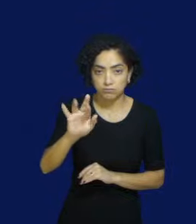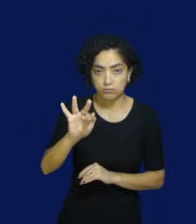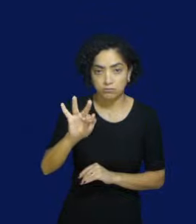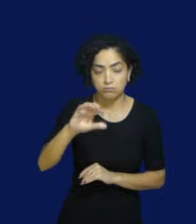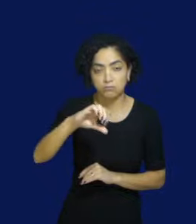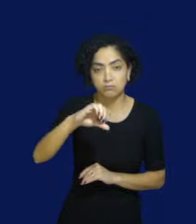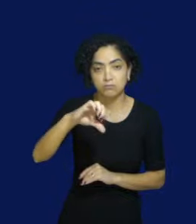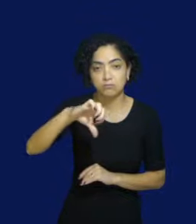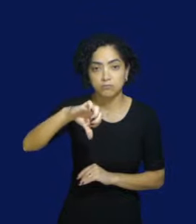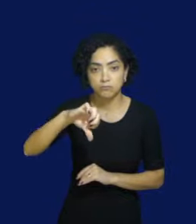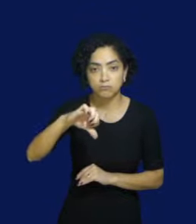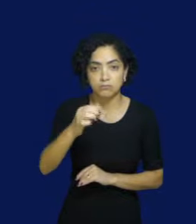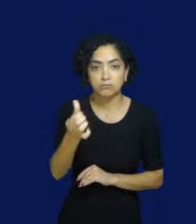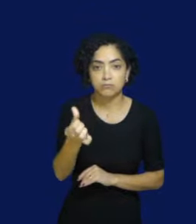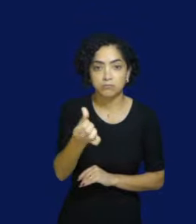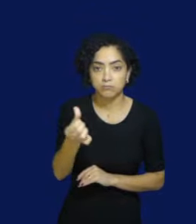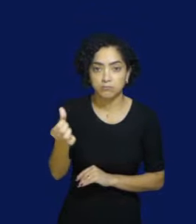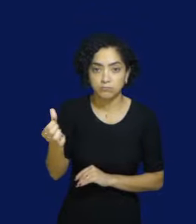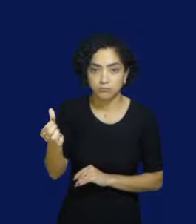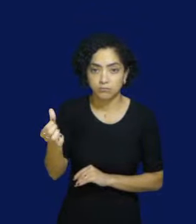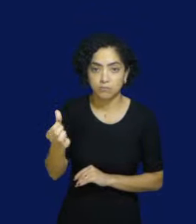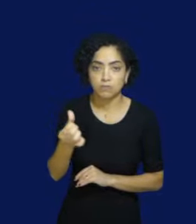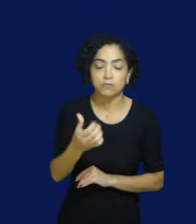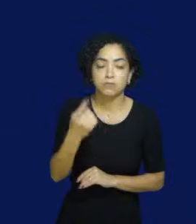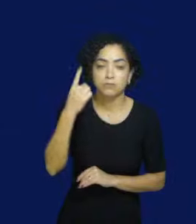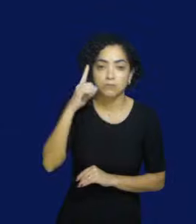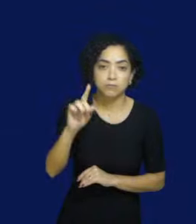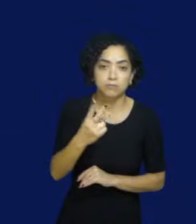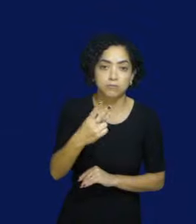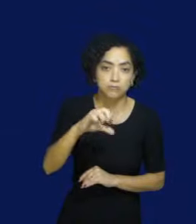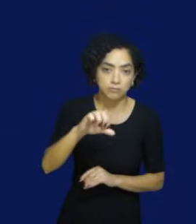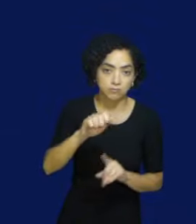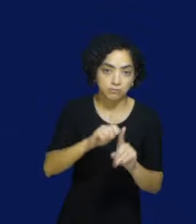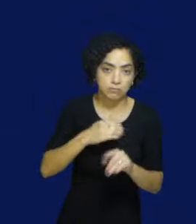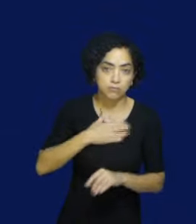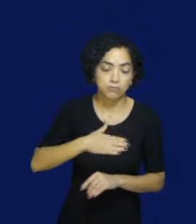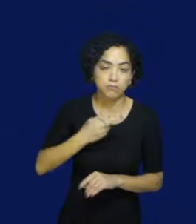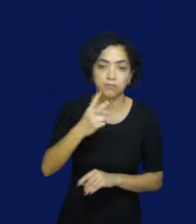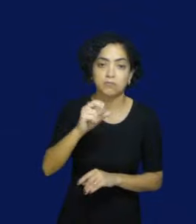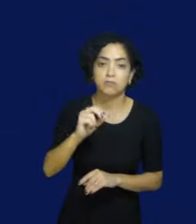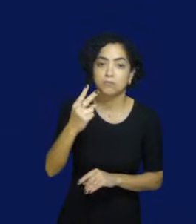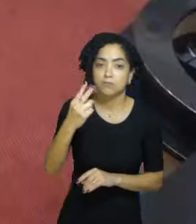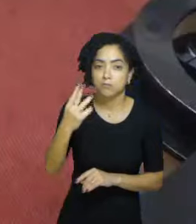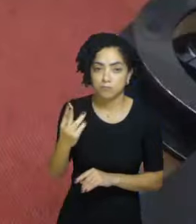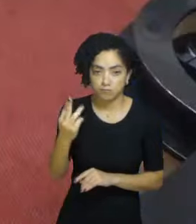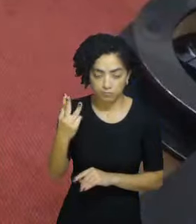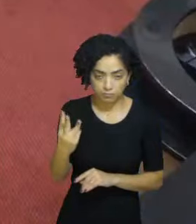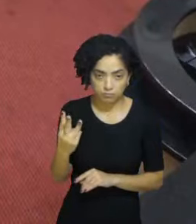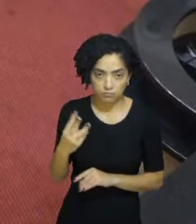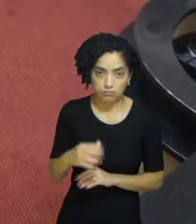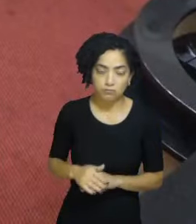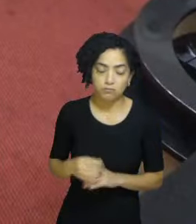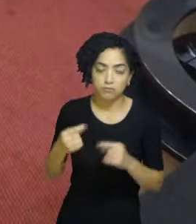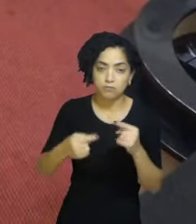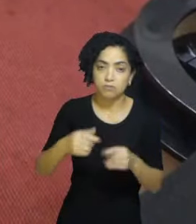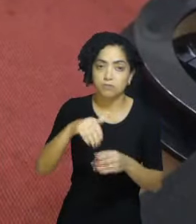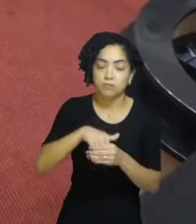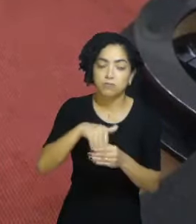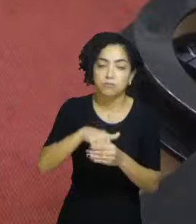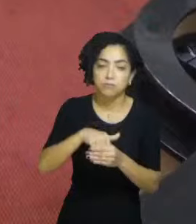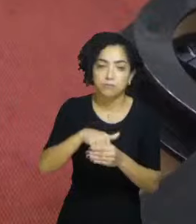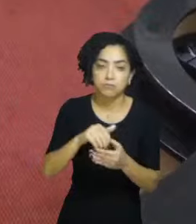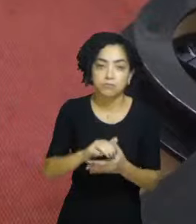SRRF09, número 686, de 29 de agosto de 2023, em discussão. Não havendo quem queira discutir, em